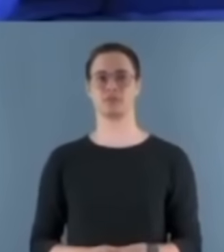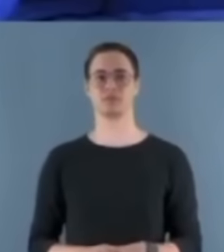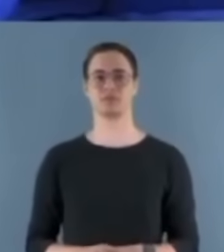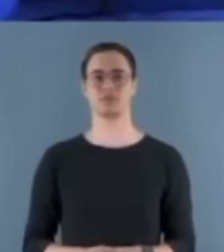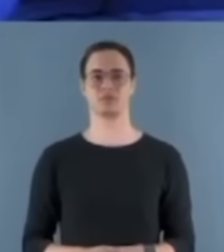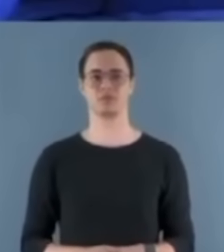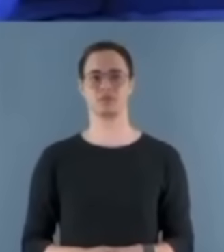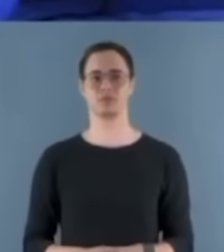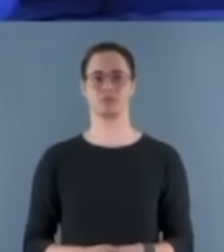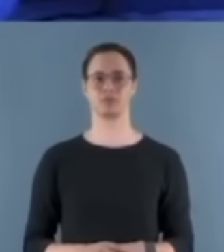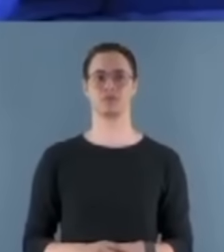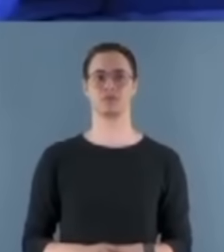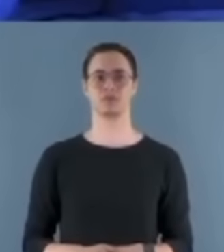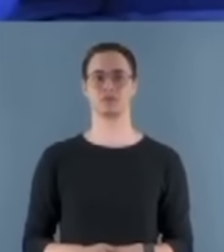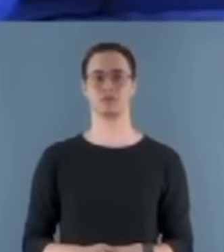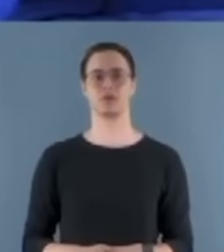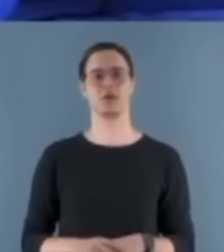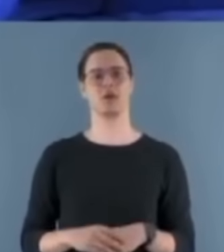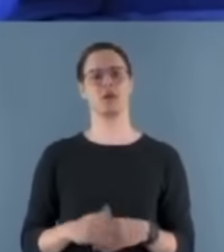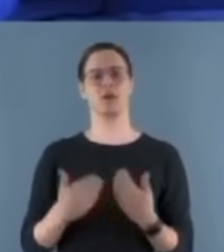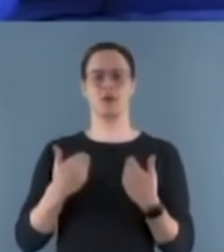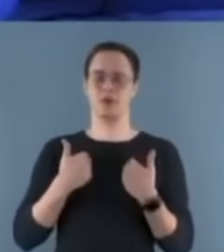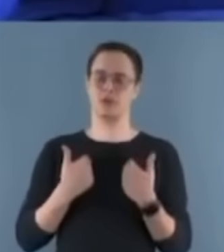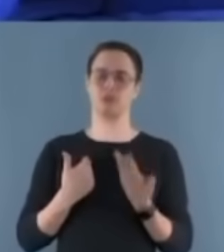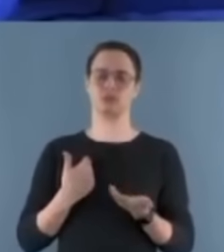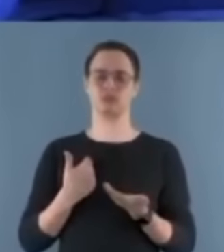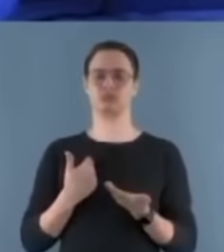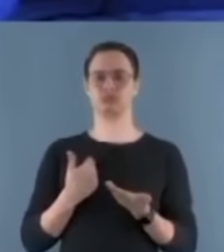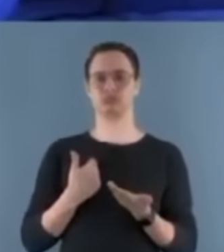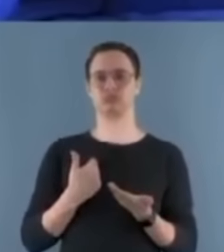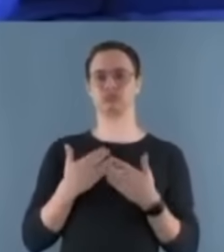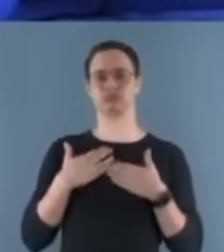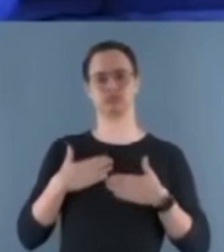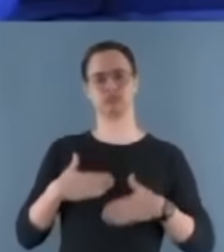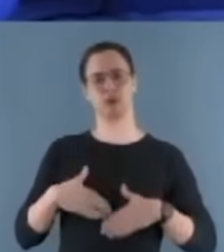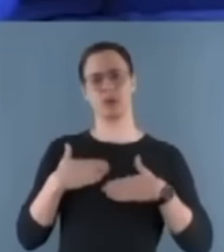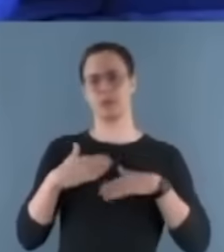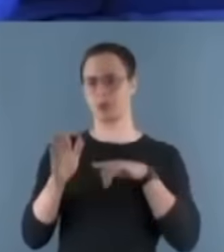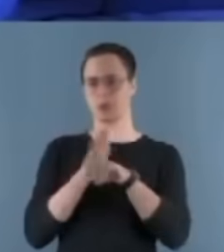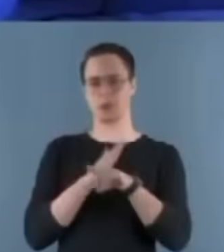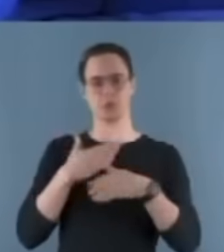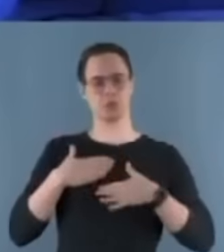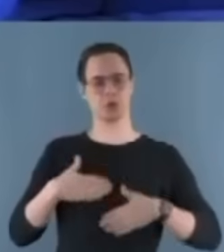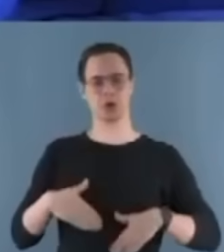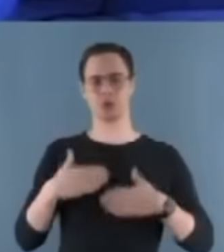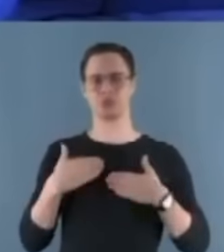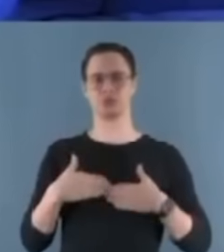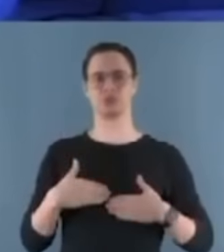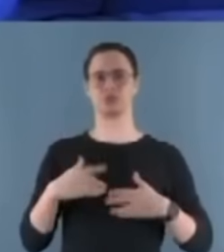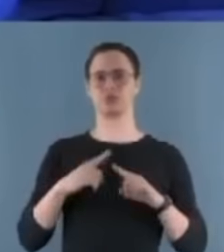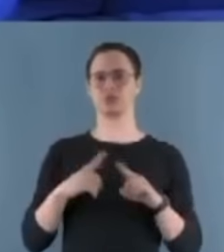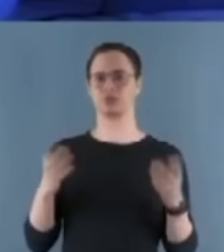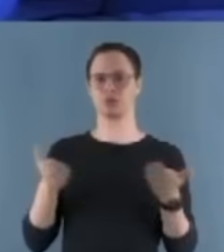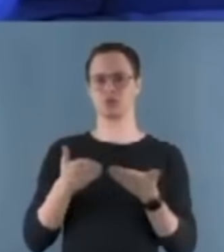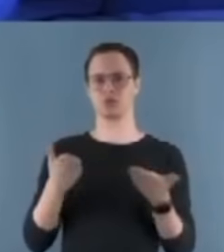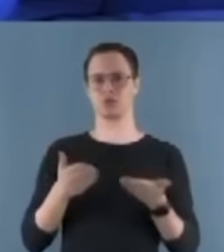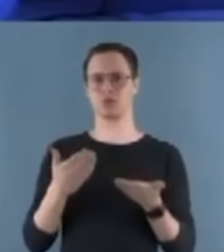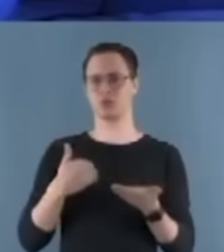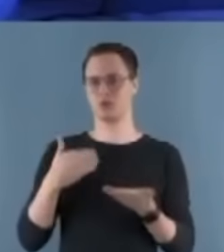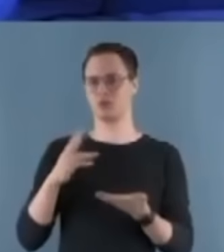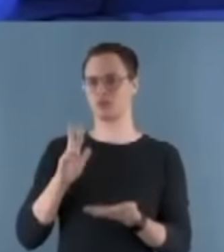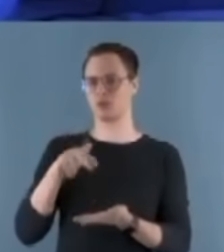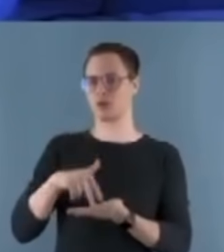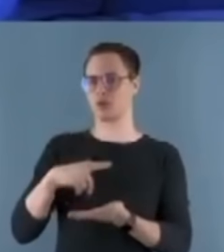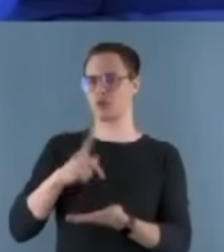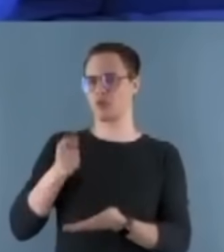Eu tomei uma posição muito pacífica com relação ao senhor de perguntas. Mas agora eu também vou tomar a medida também que eu